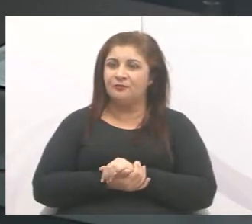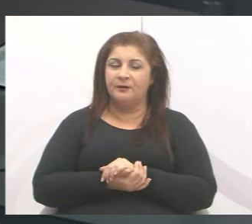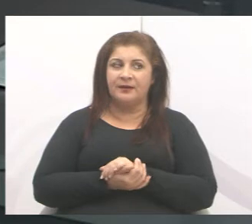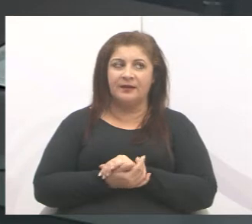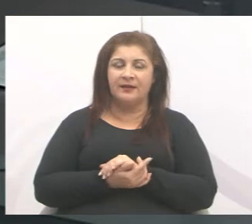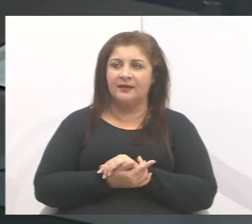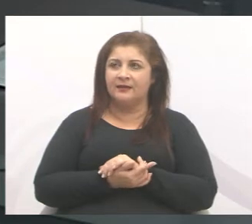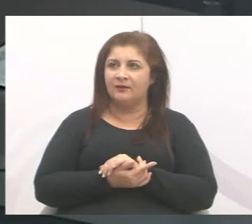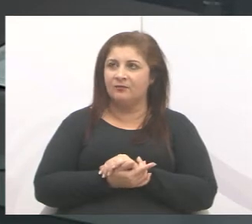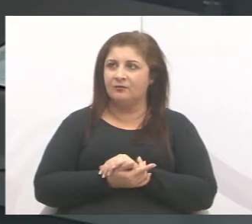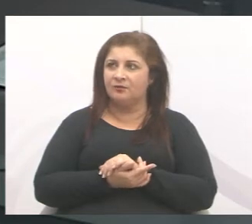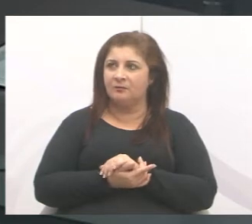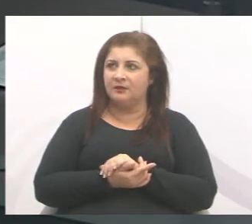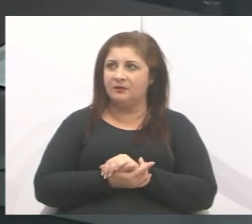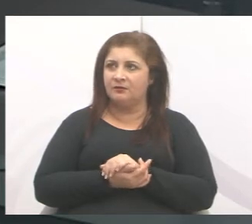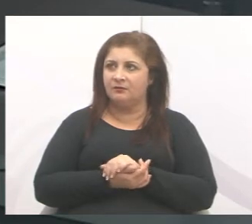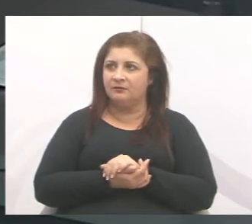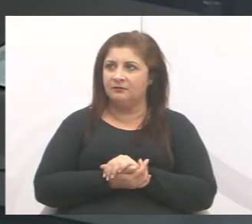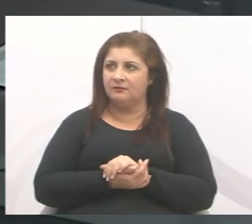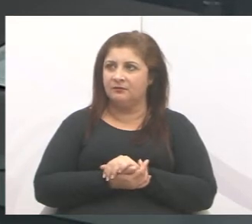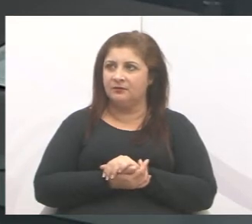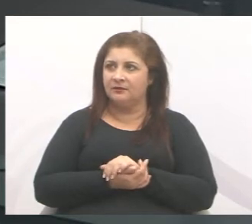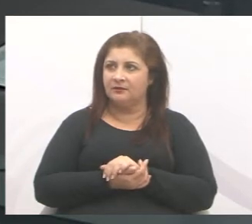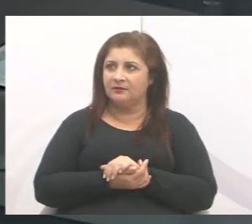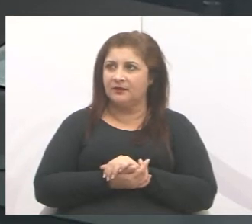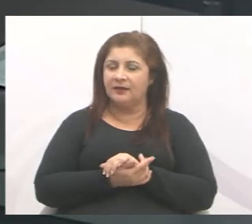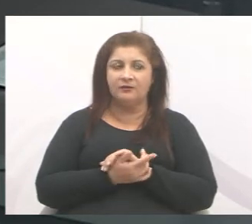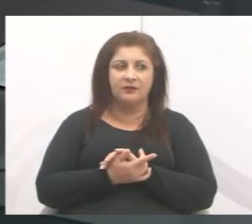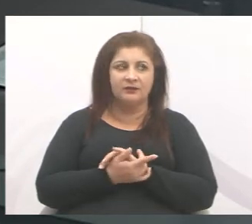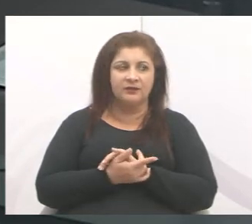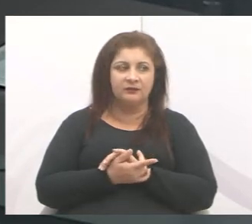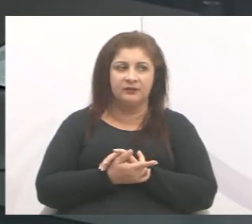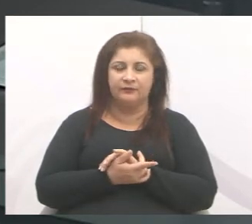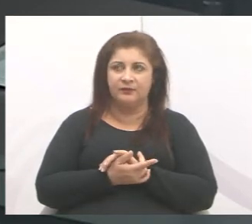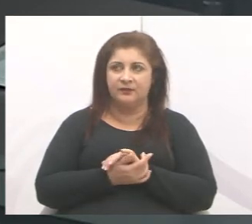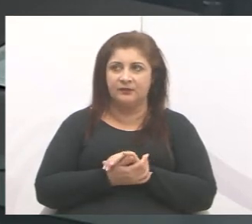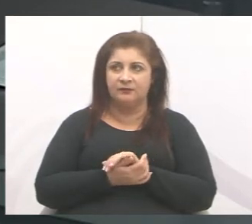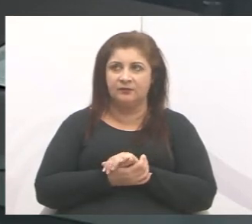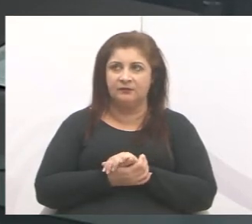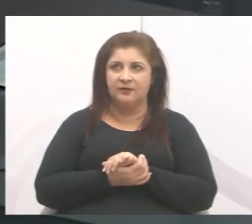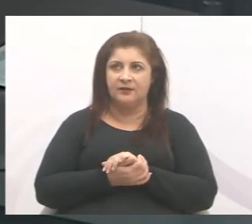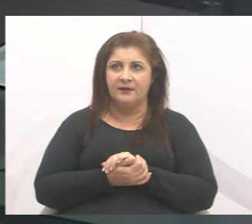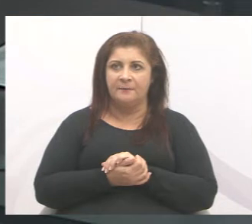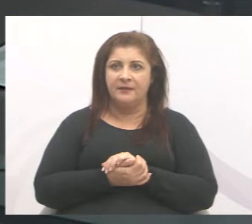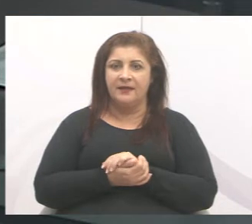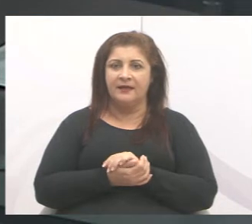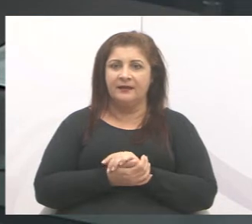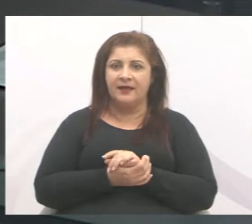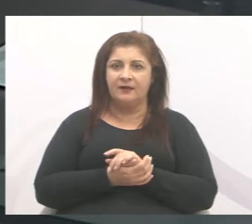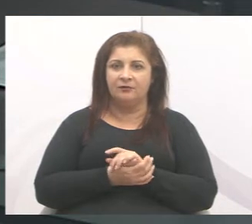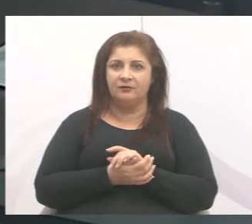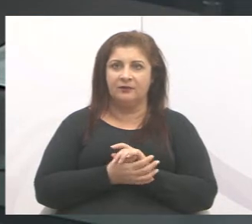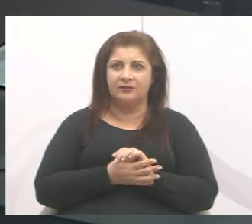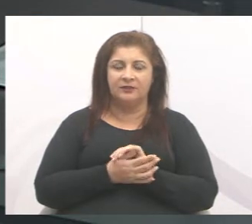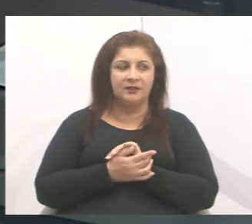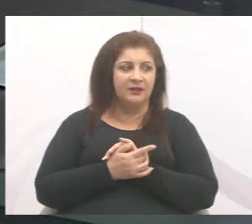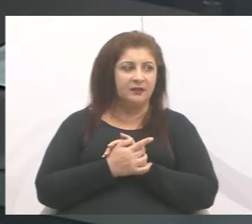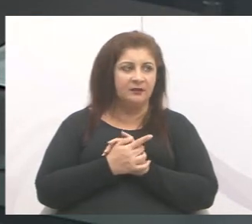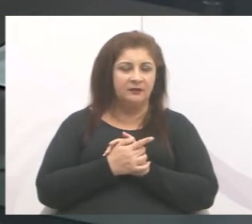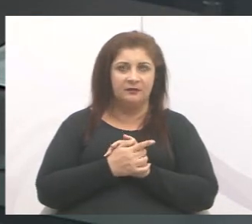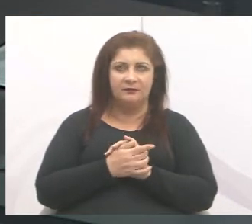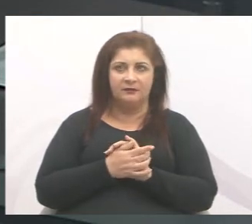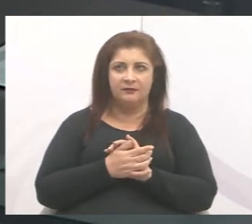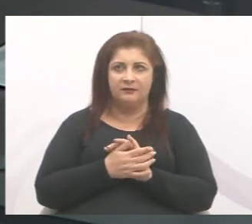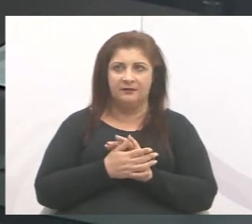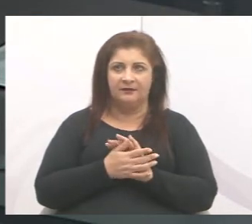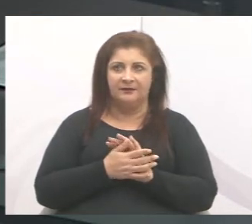transformado em um benefício, né, trabalhista a esses professores. Eu entendi a fala do prefeito quando ele fala que esse